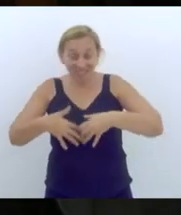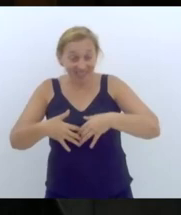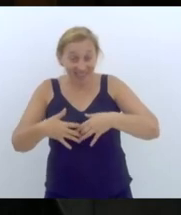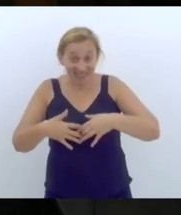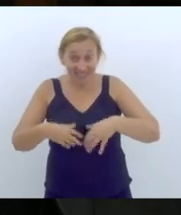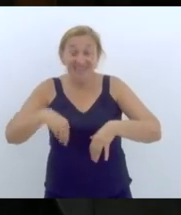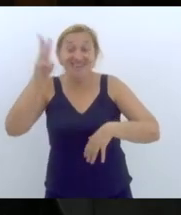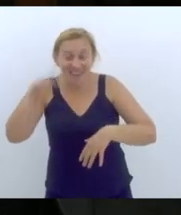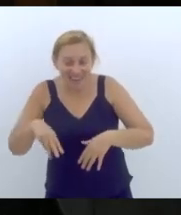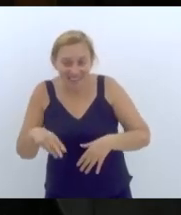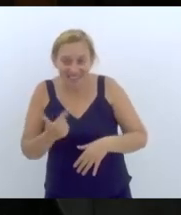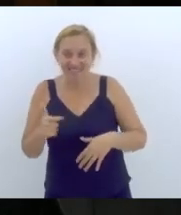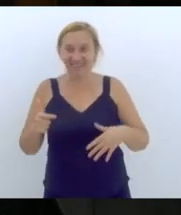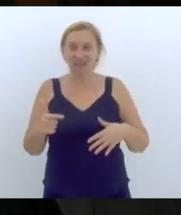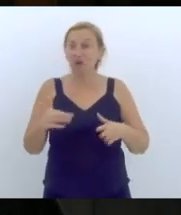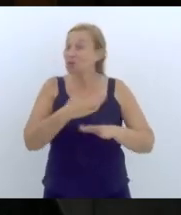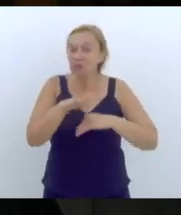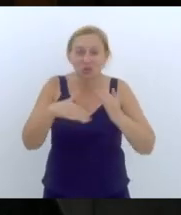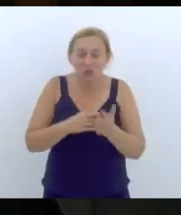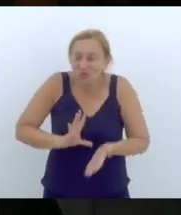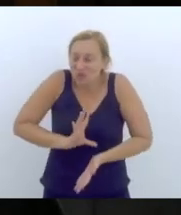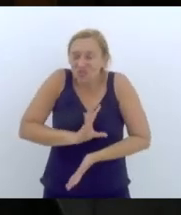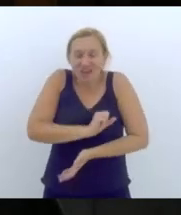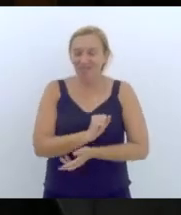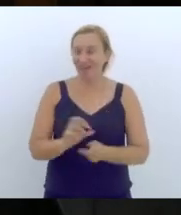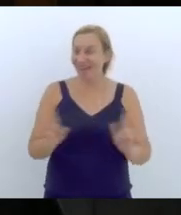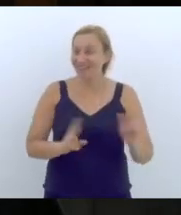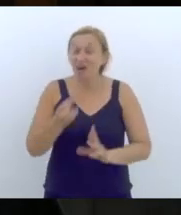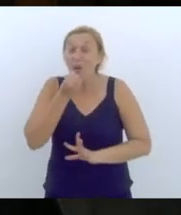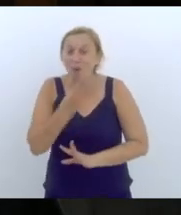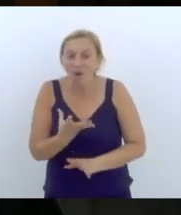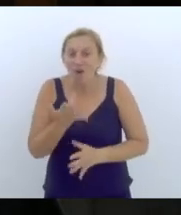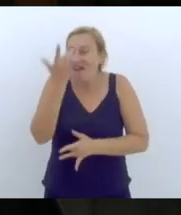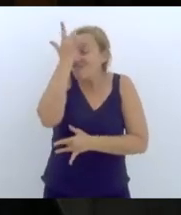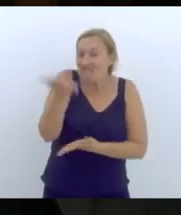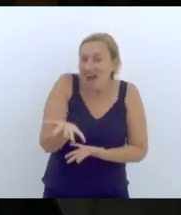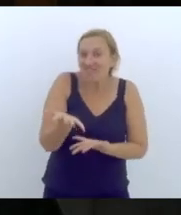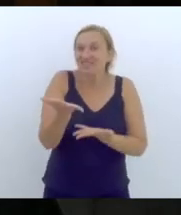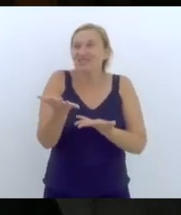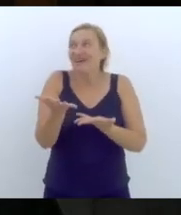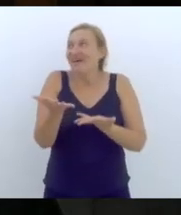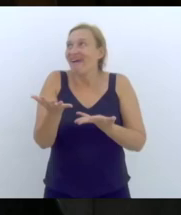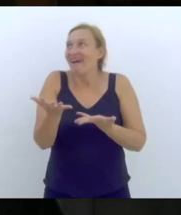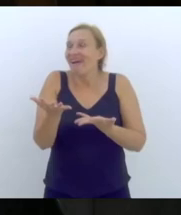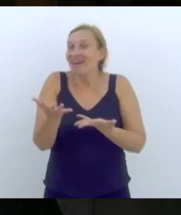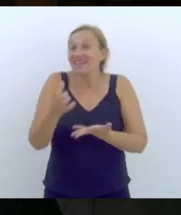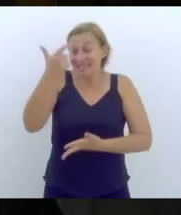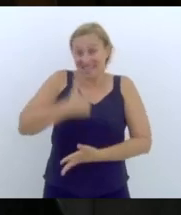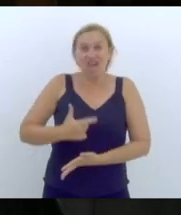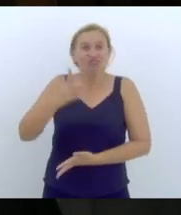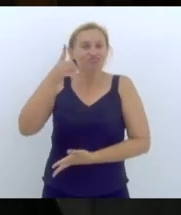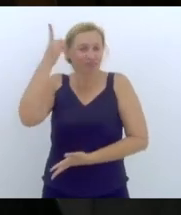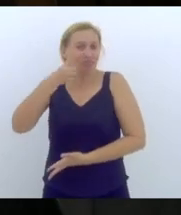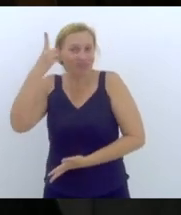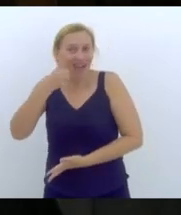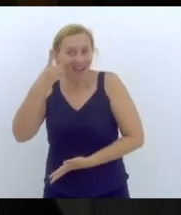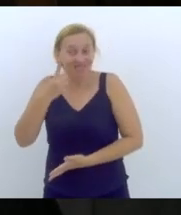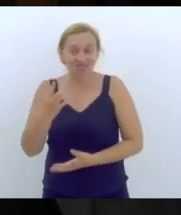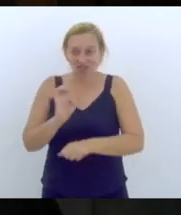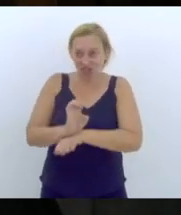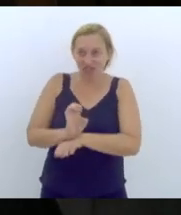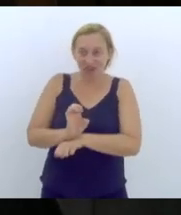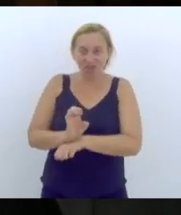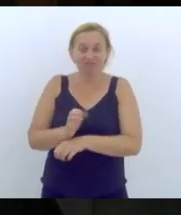Todos são apaixonados, têm uma boa relação. É muito fácil ser um deputado estadual